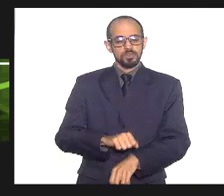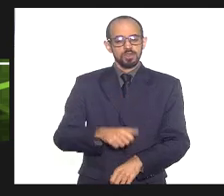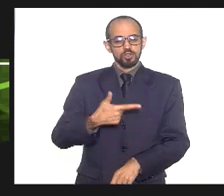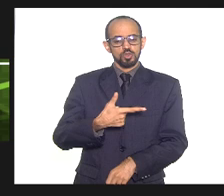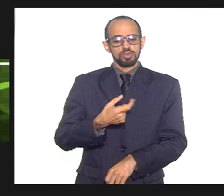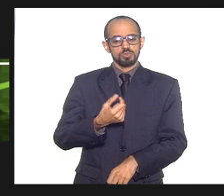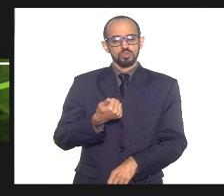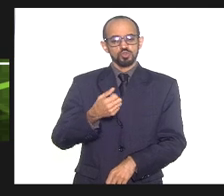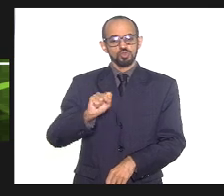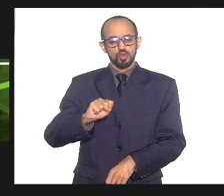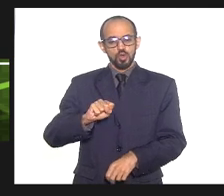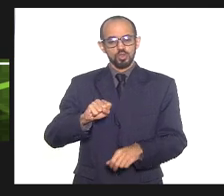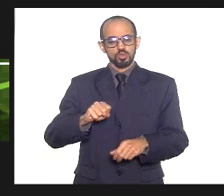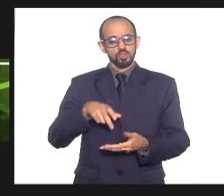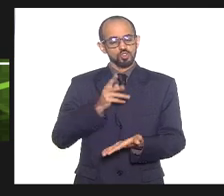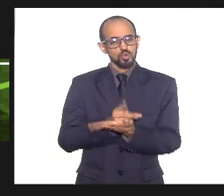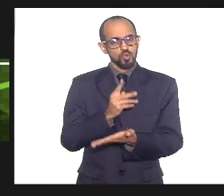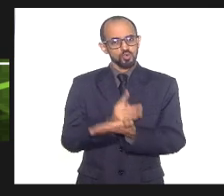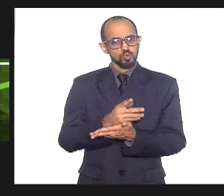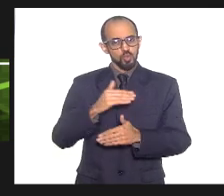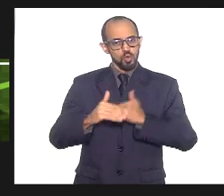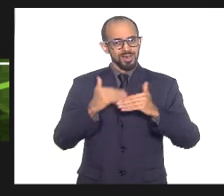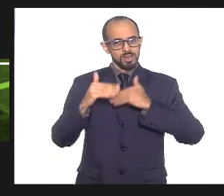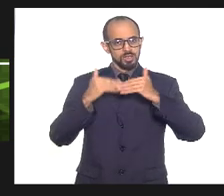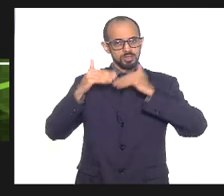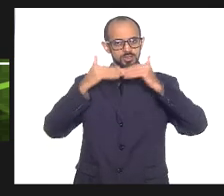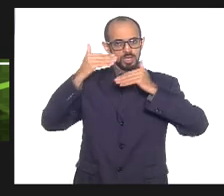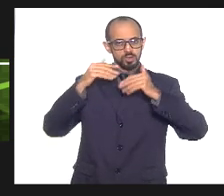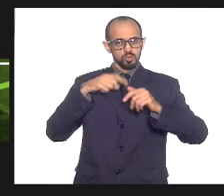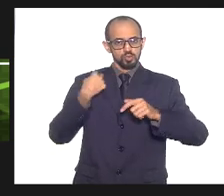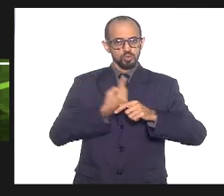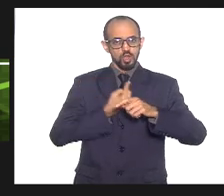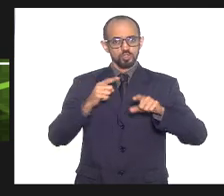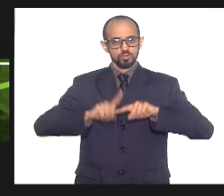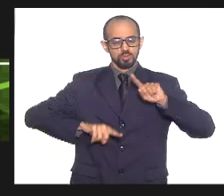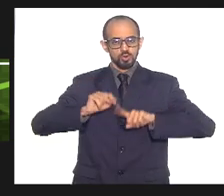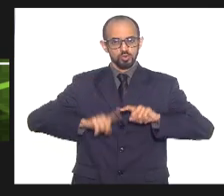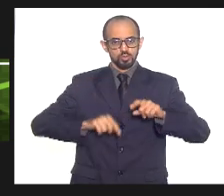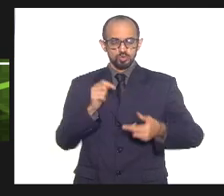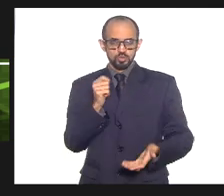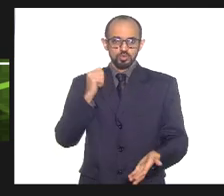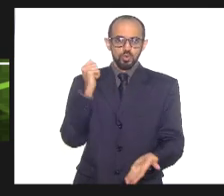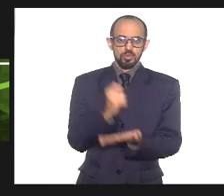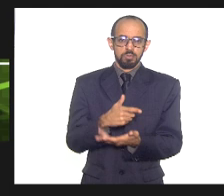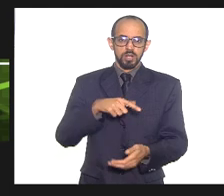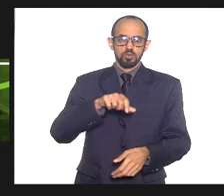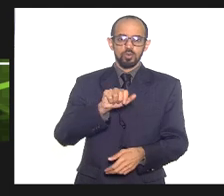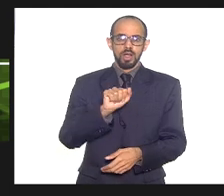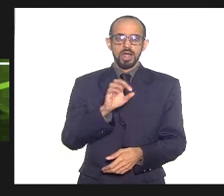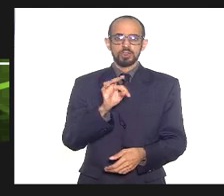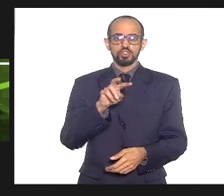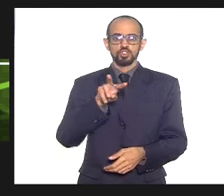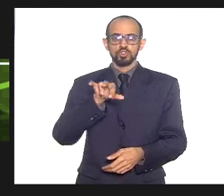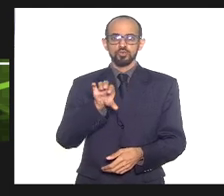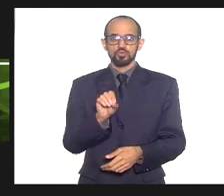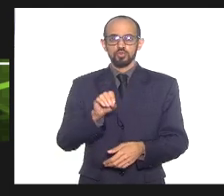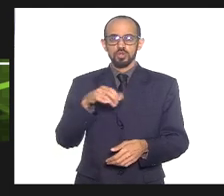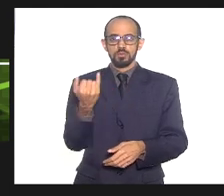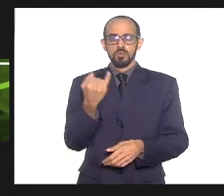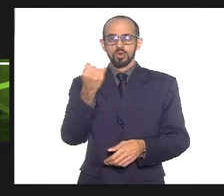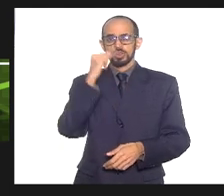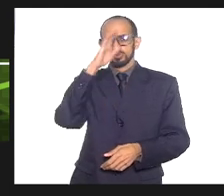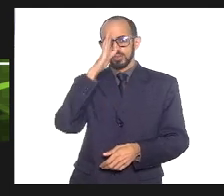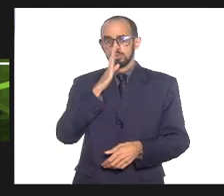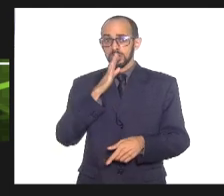demos sequência ao crescimento do nosso portfólio, sobretudo com a aquisição de um ativo extremamente relevante para o Brasil e